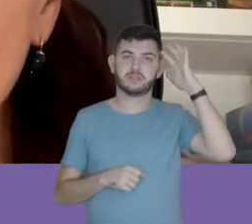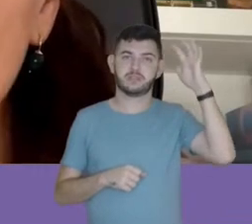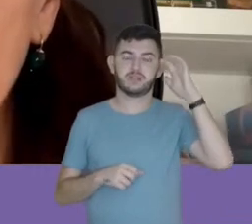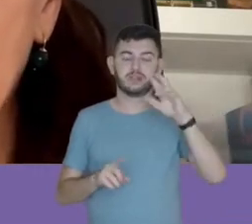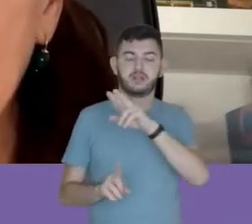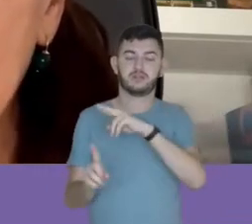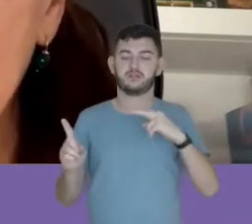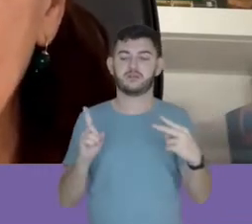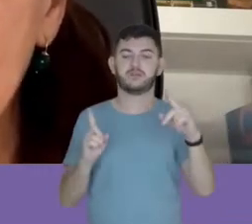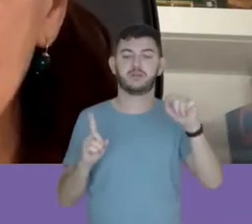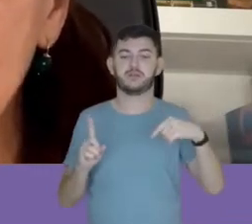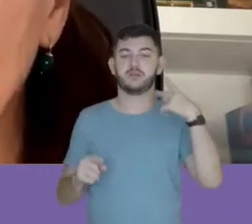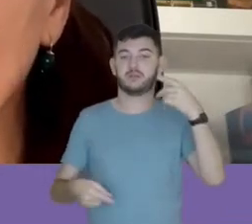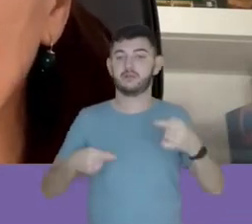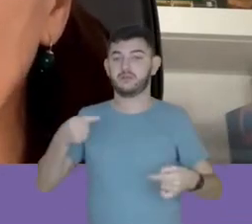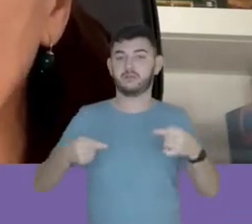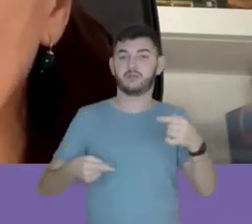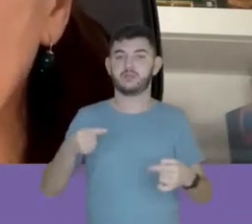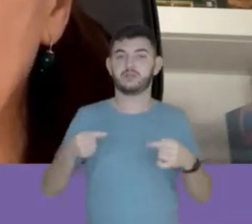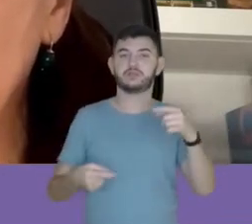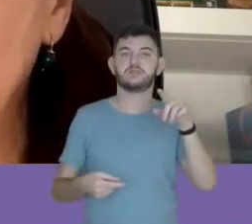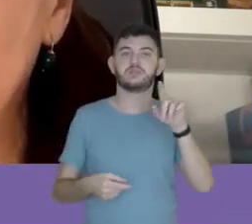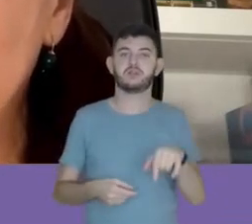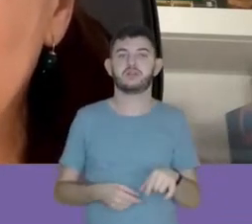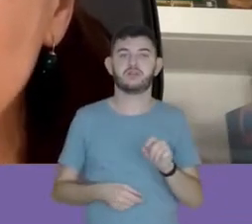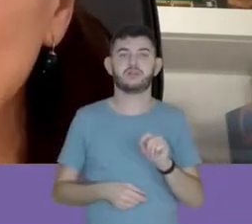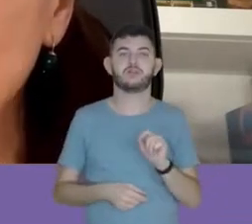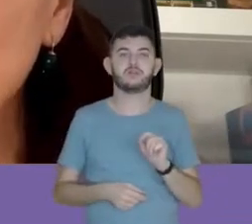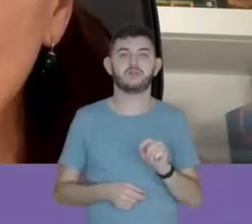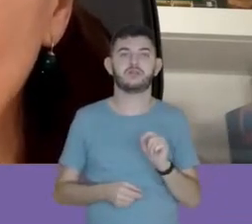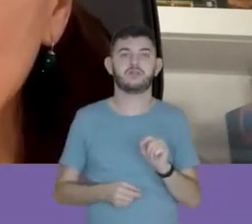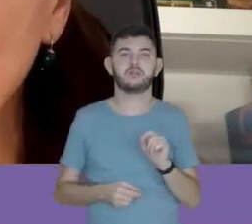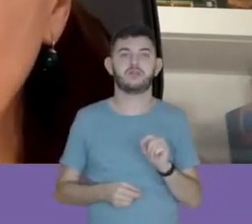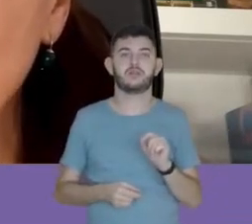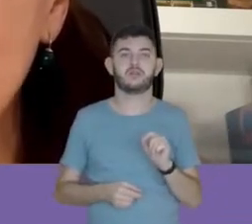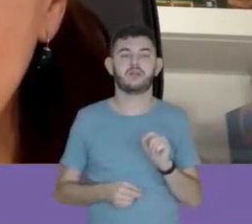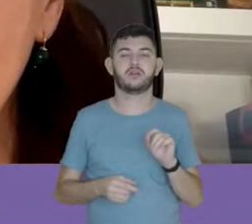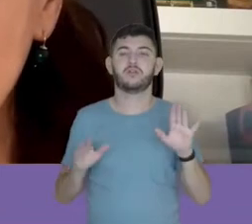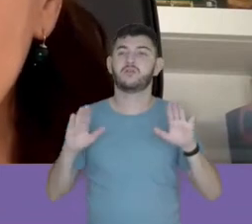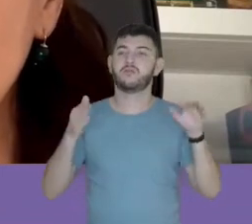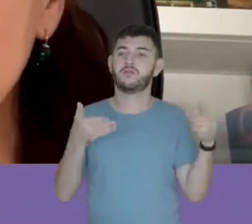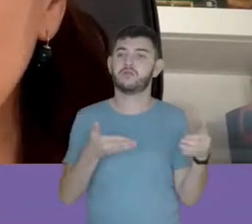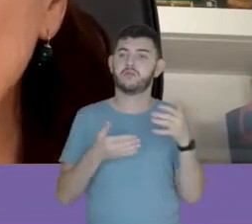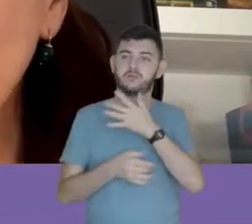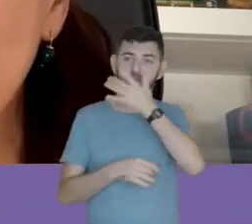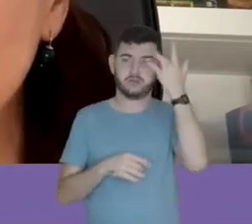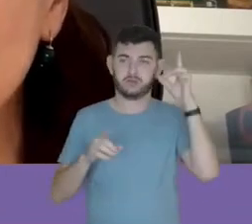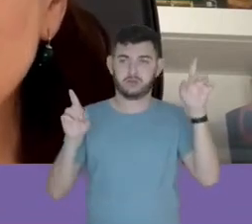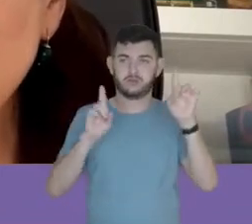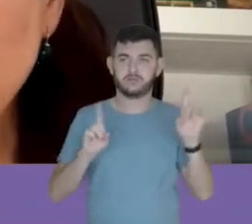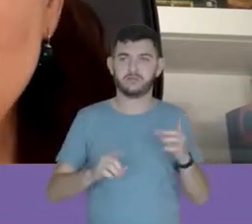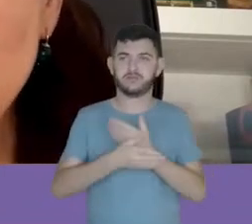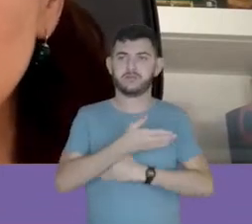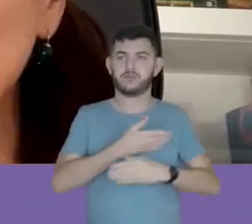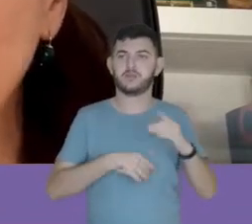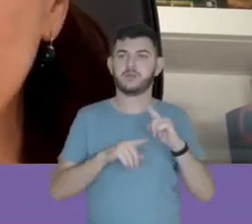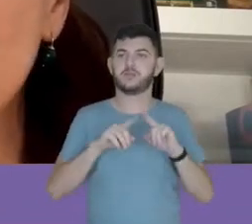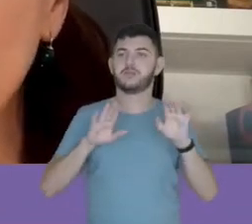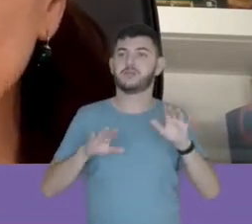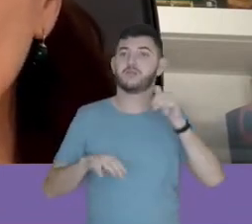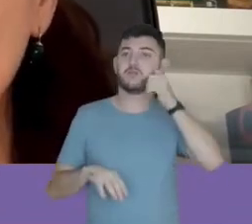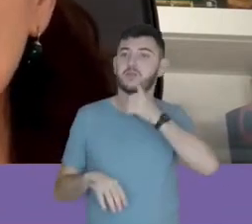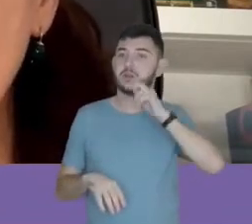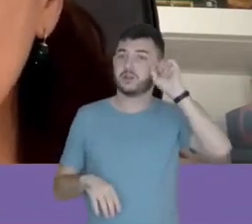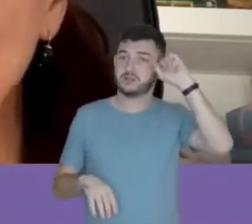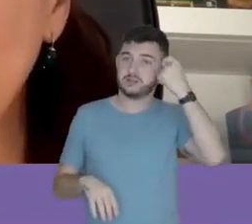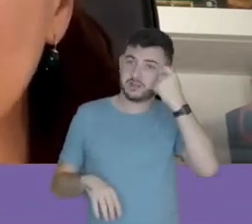de uma política em relação às pessoas com deficiência, mulheres negras,